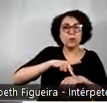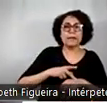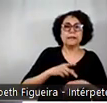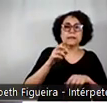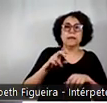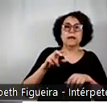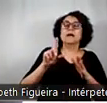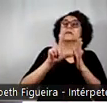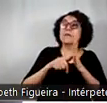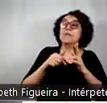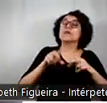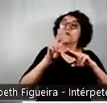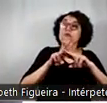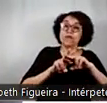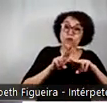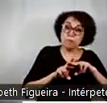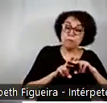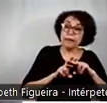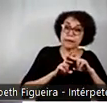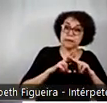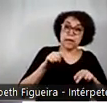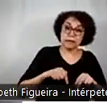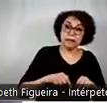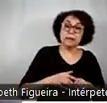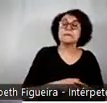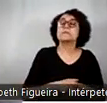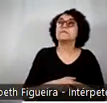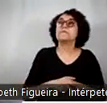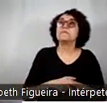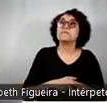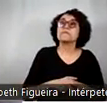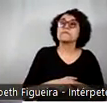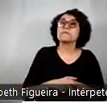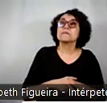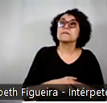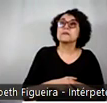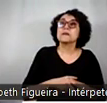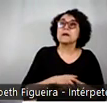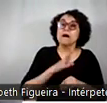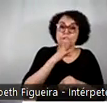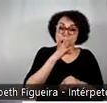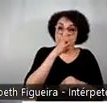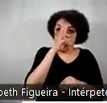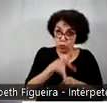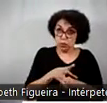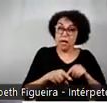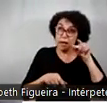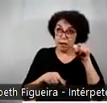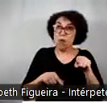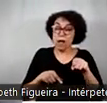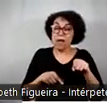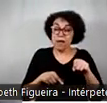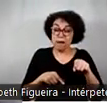que ela estava sendo que a Fally Latou, né, ela não é alfabetizada, né, no, na sua